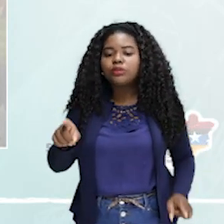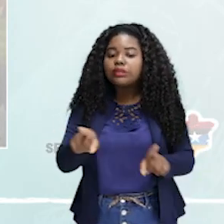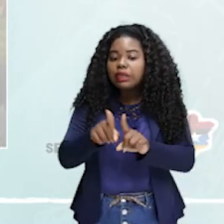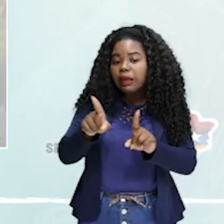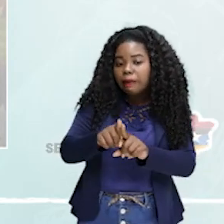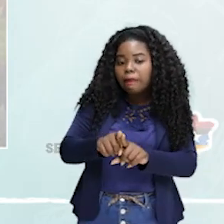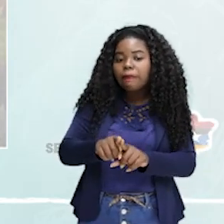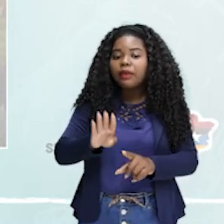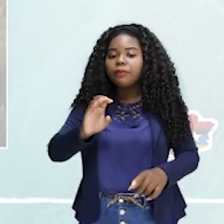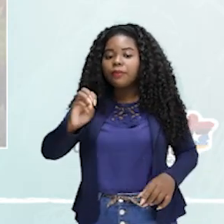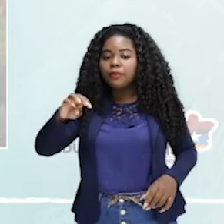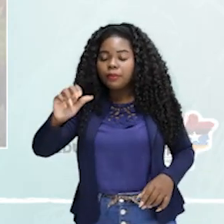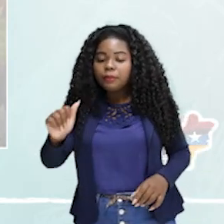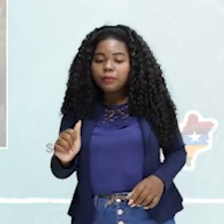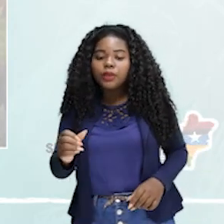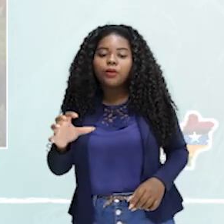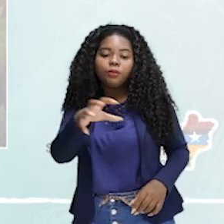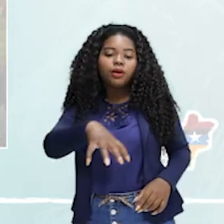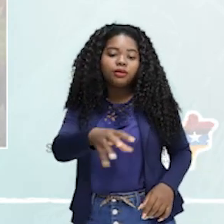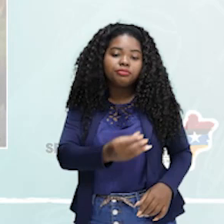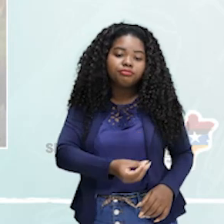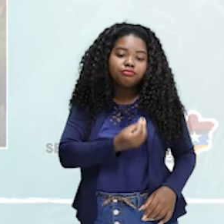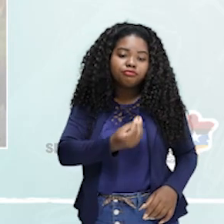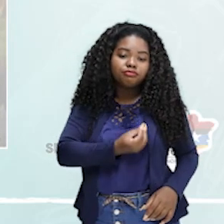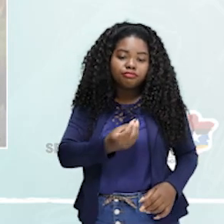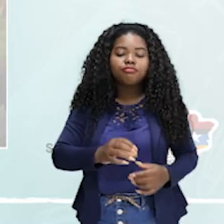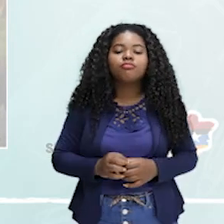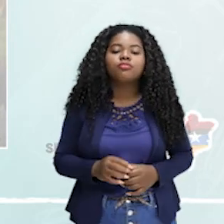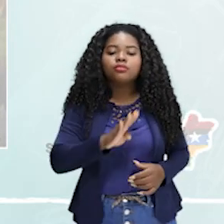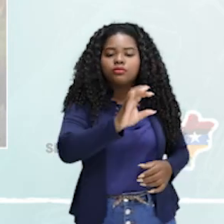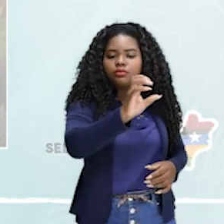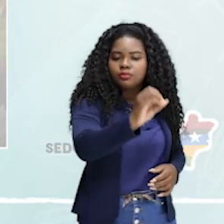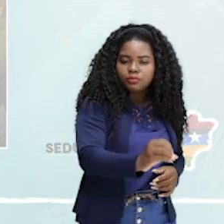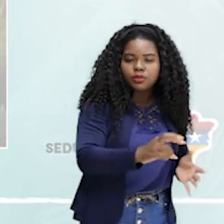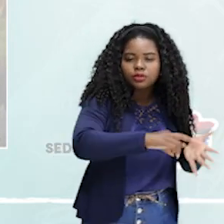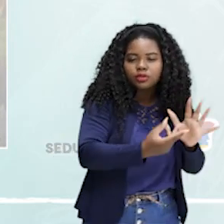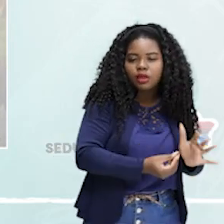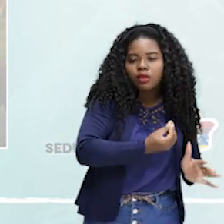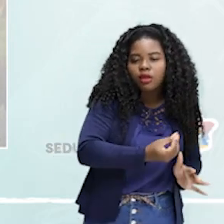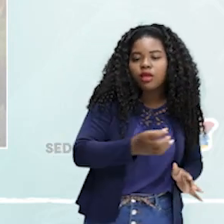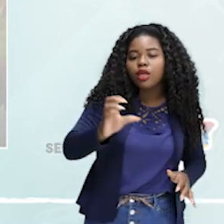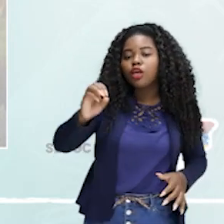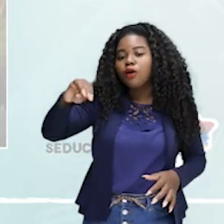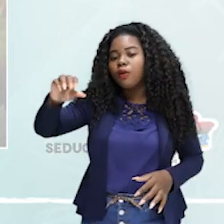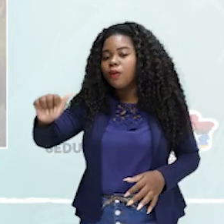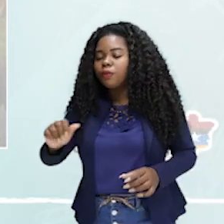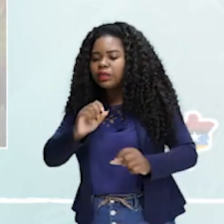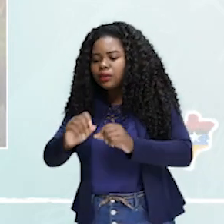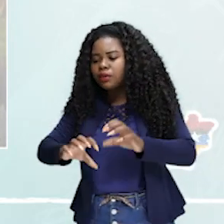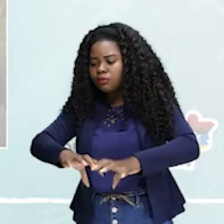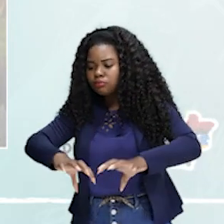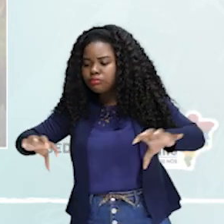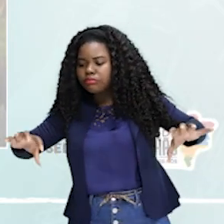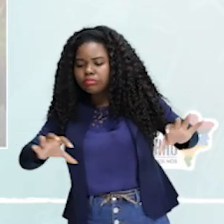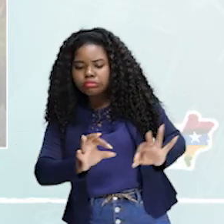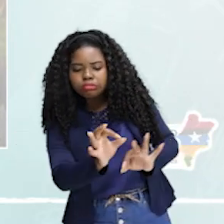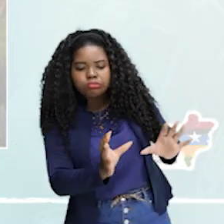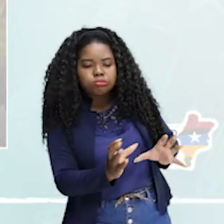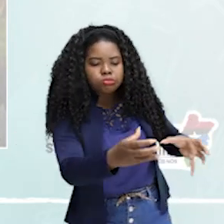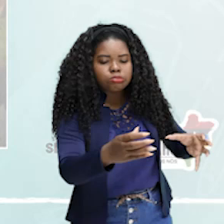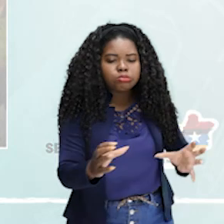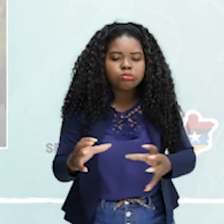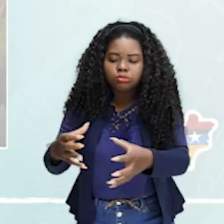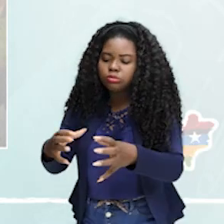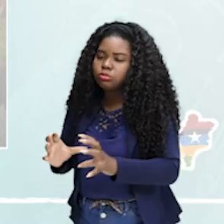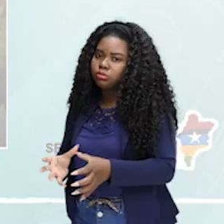Bioma é a junção de duas aí palavrinhas, bio, que vem de vida, e oma, que vem de partes, não é? No caso de biomas, galera,